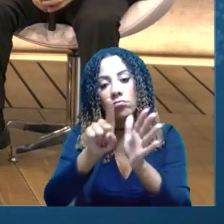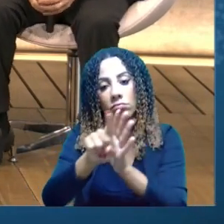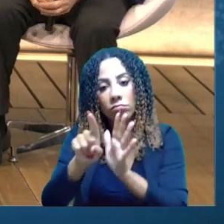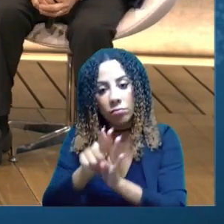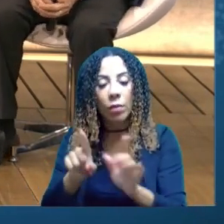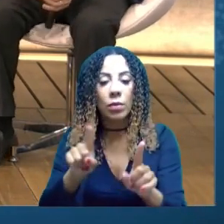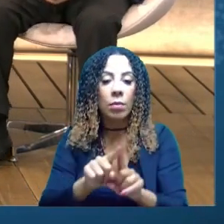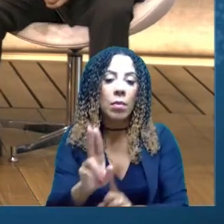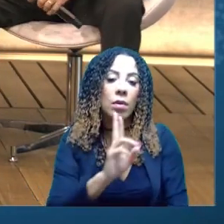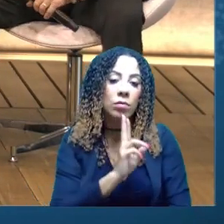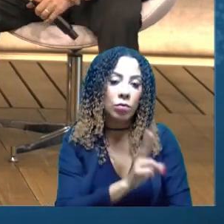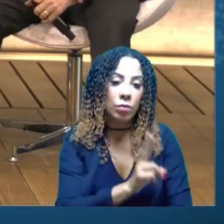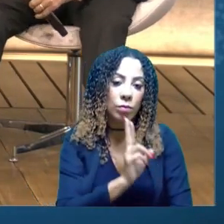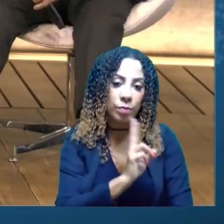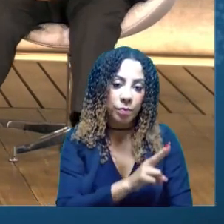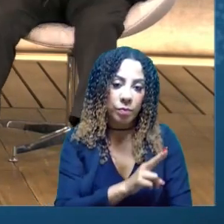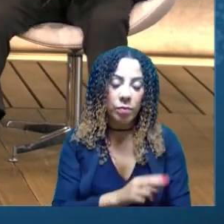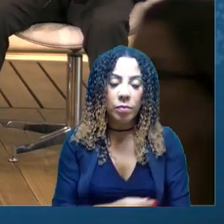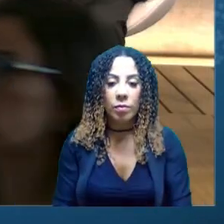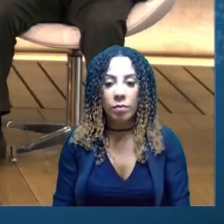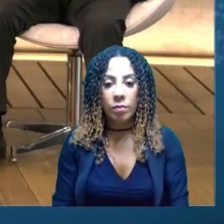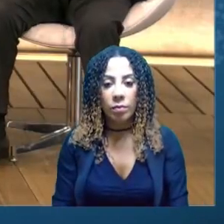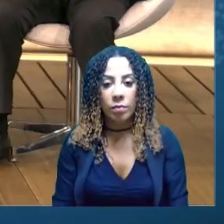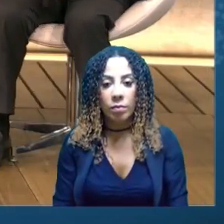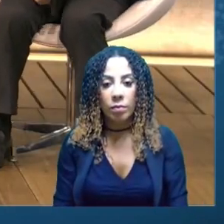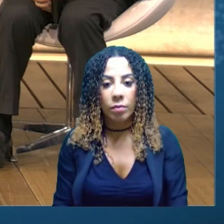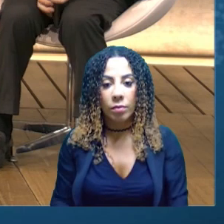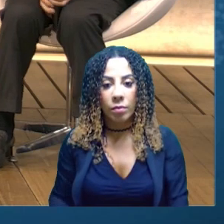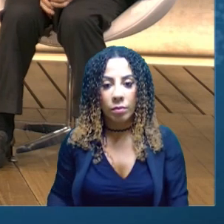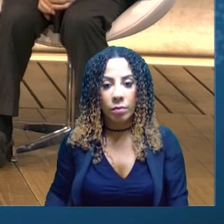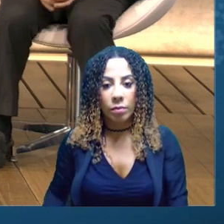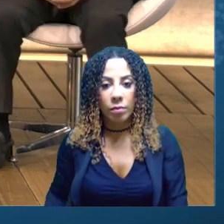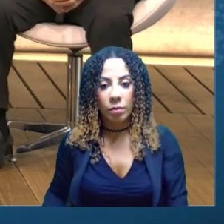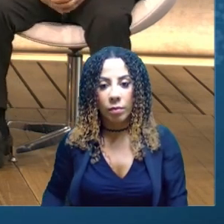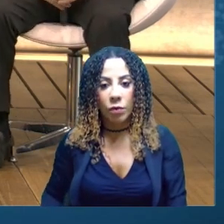respostas. Alguém tiver alguma